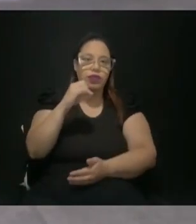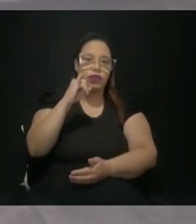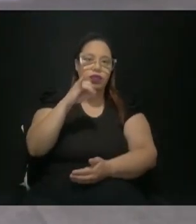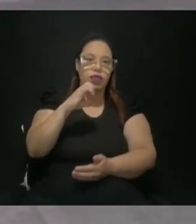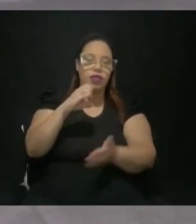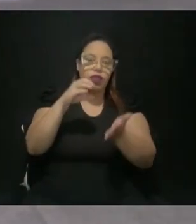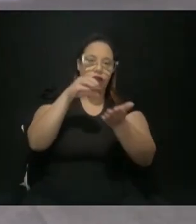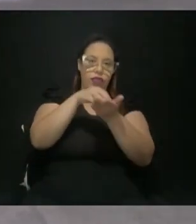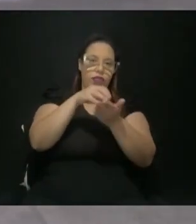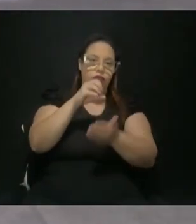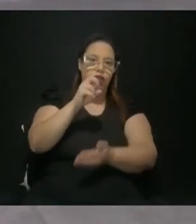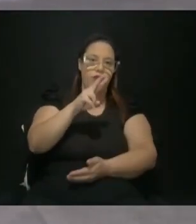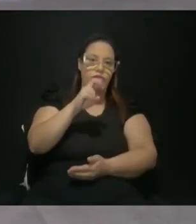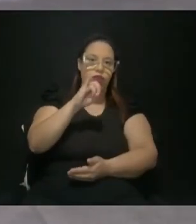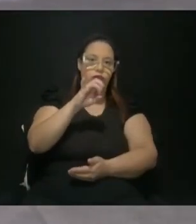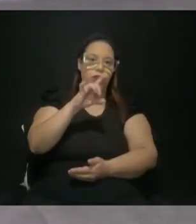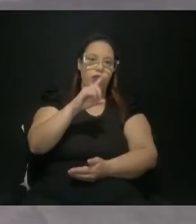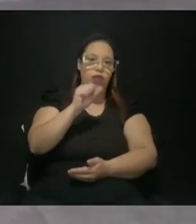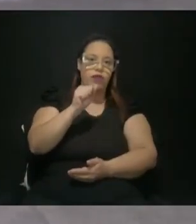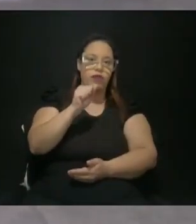O telefone é o